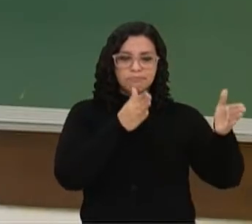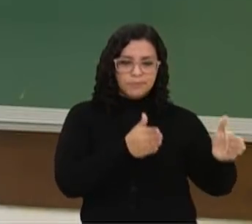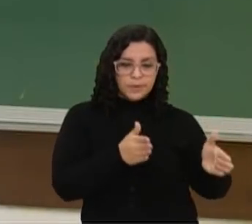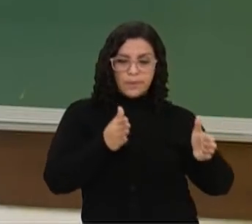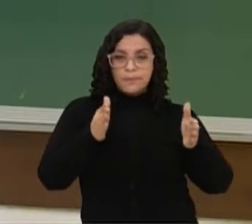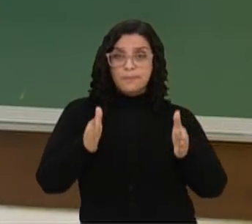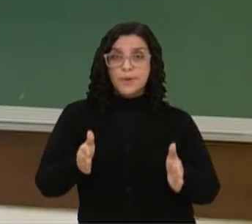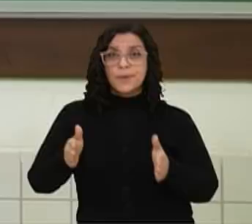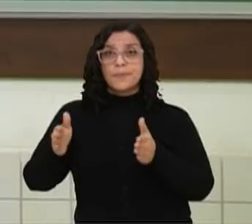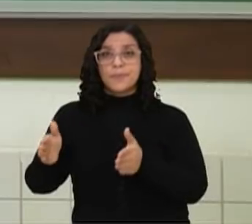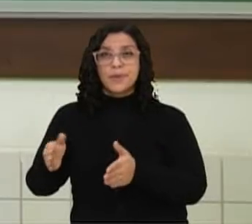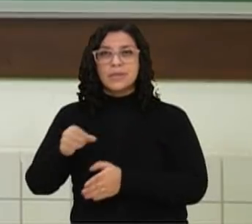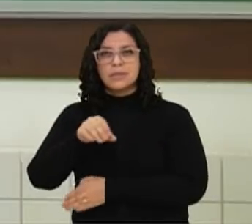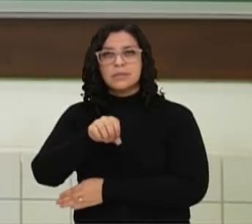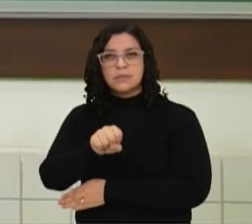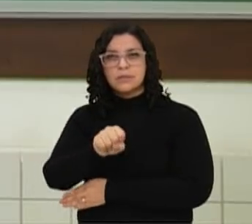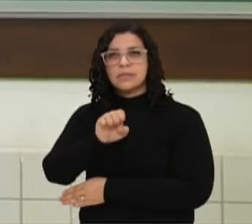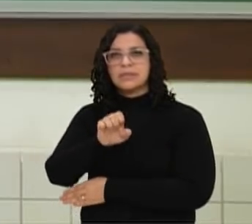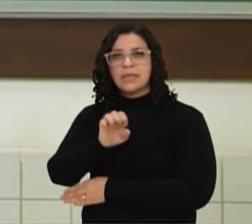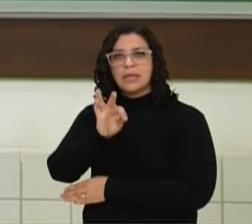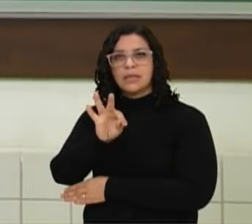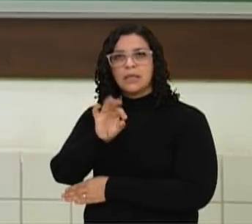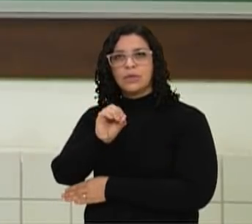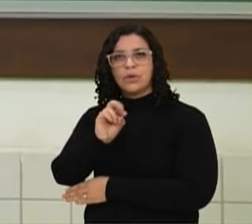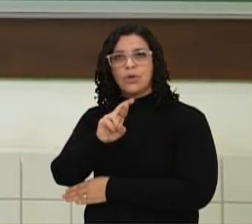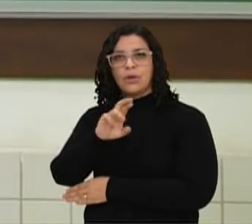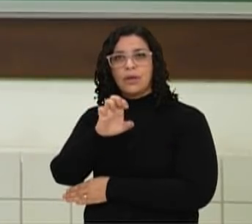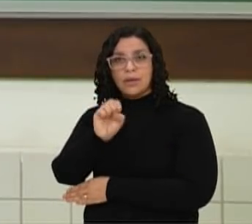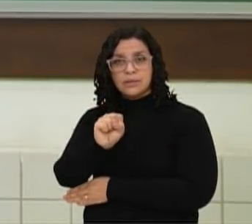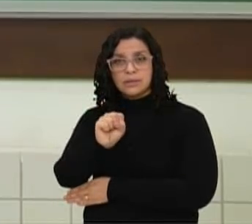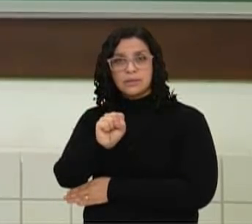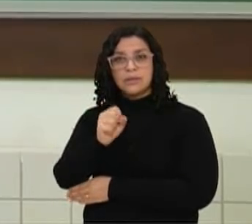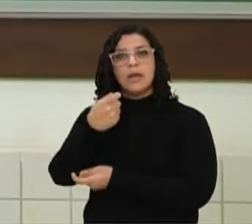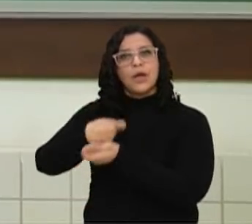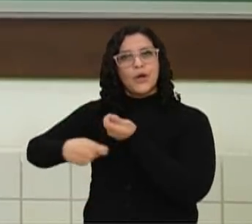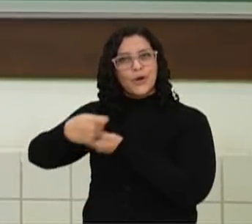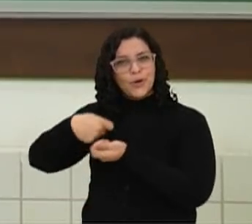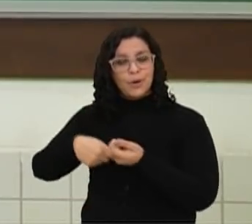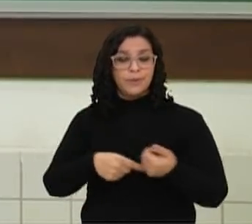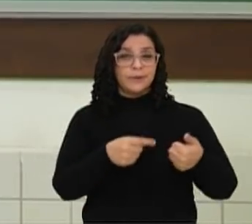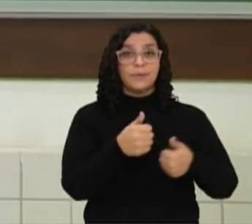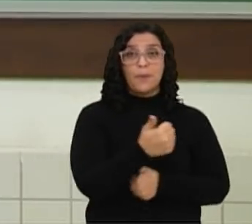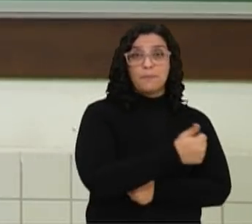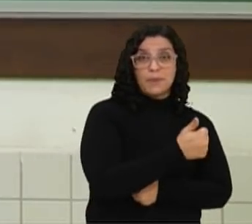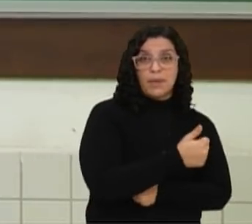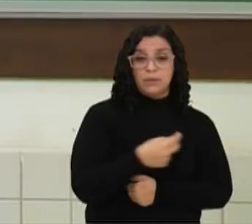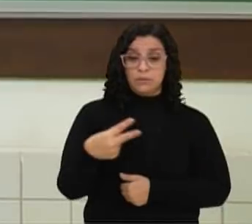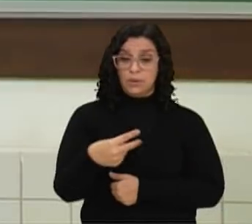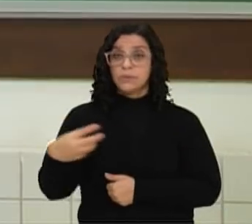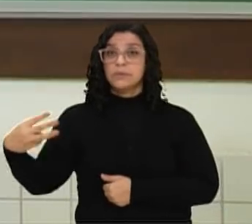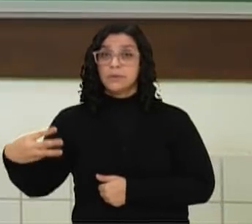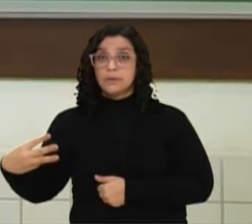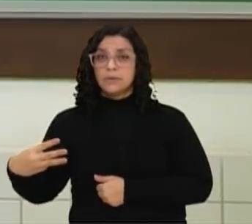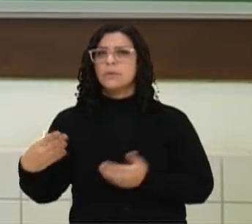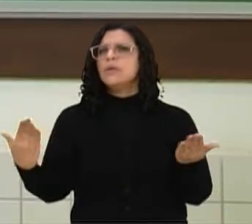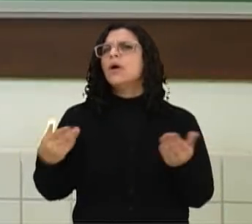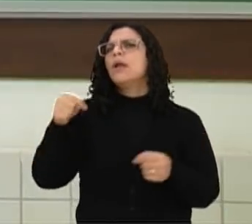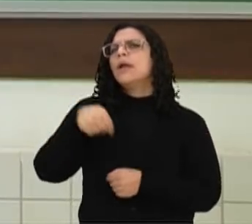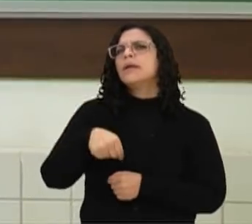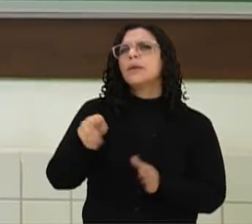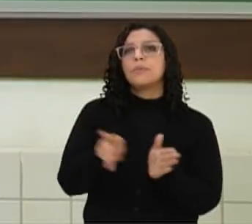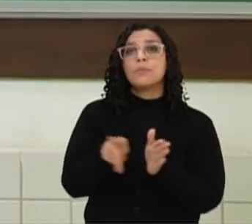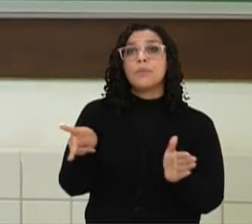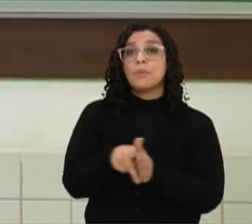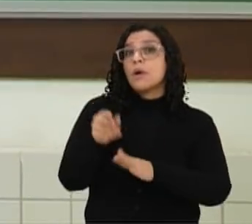setores da economia. Então, nós vimos que o Brasil está organizado em 3 setores, primário, secundário e terciário. E aí, quais são